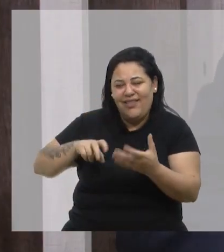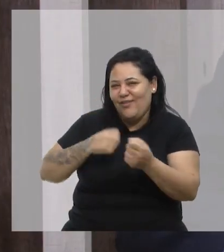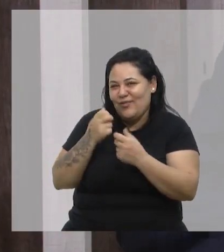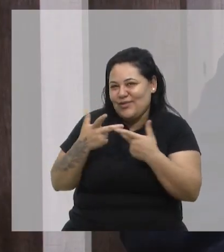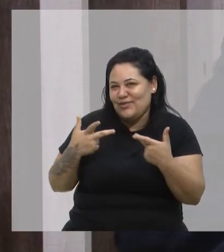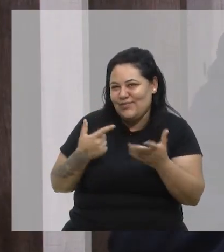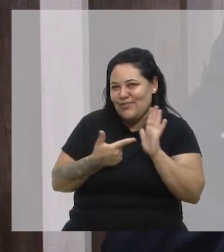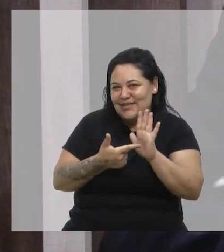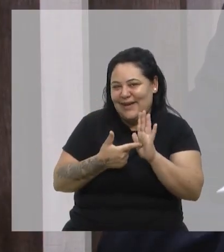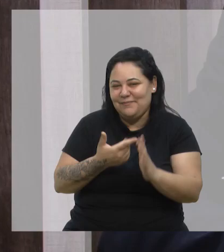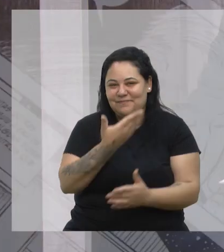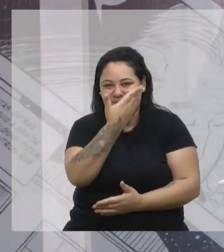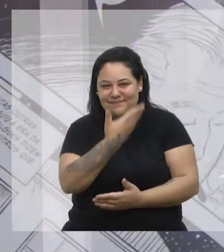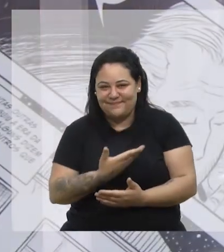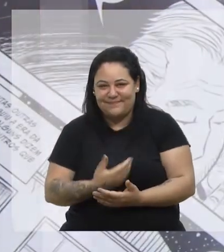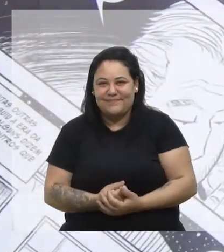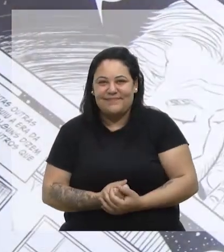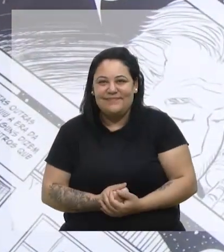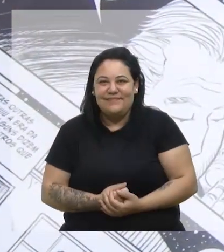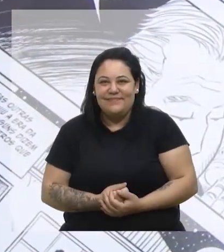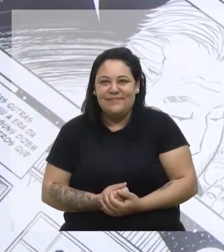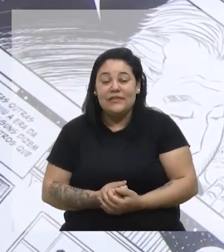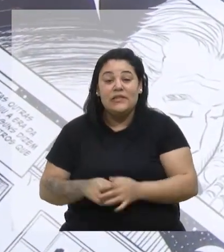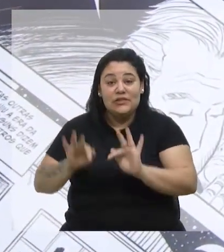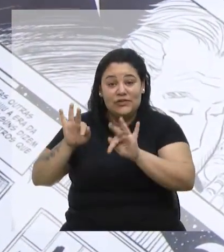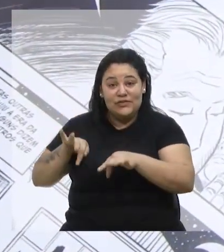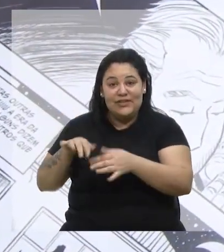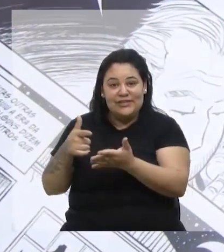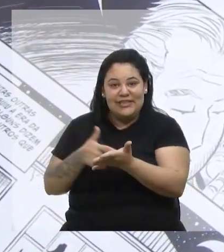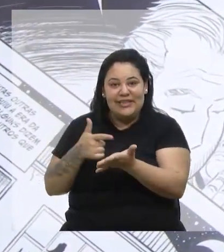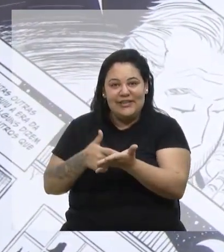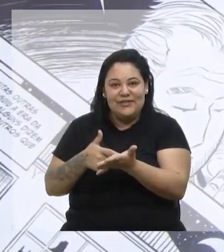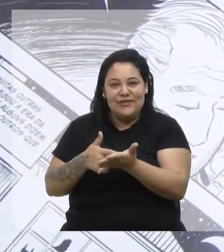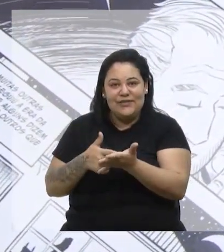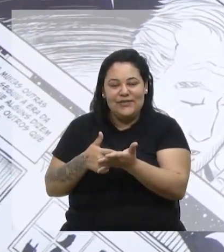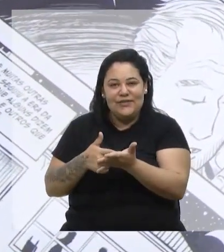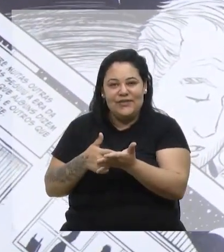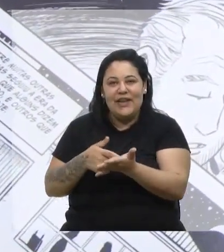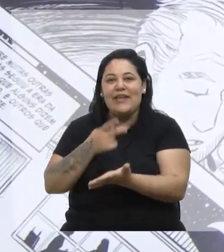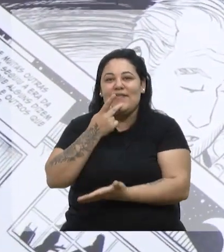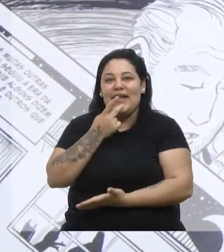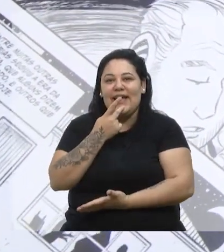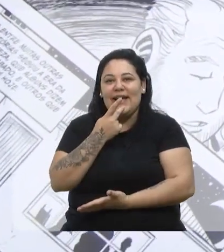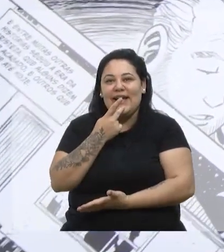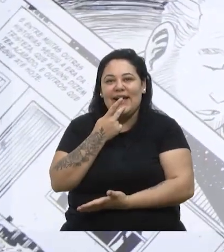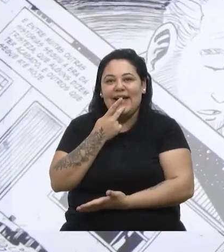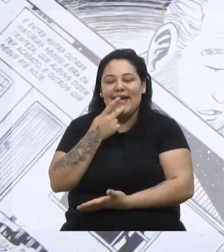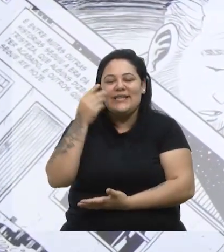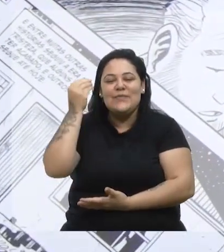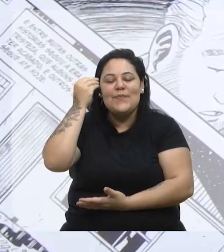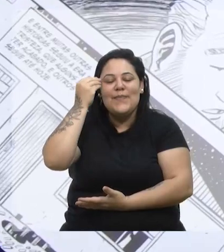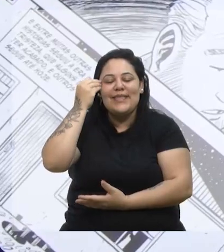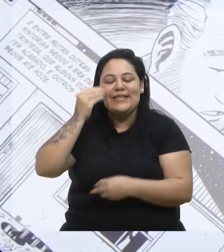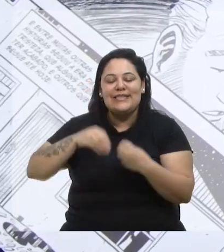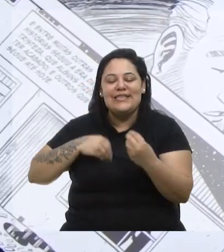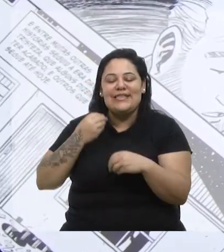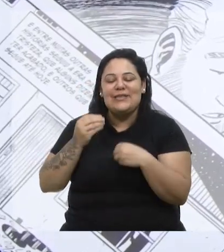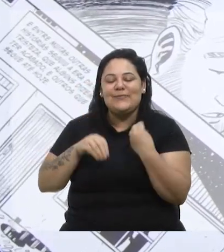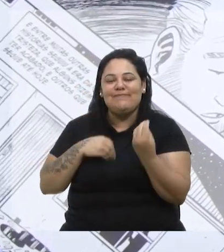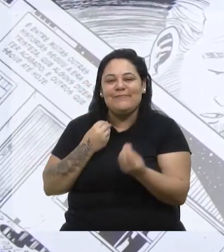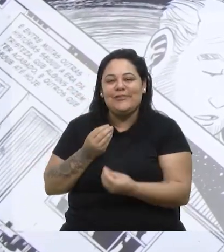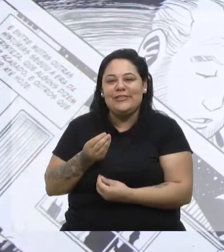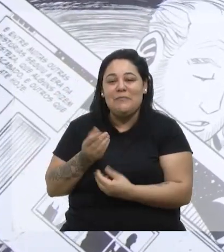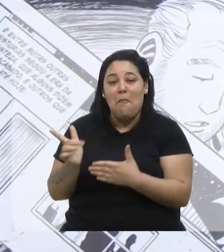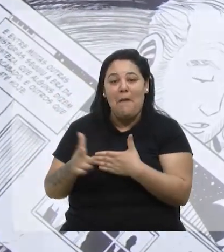temos... Eu vou dar alguns spoilers aqui. No final dos quadrinhos, no final dessa sessão, pelo menos, ele experimenta